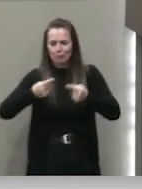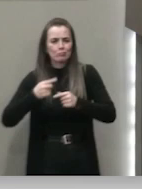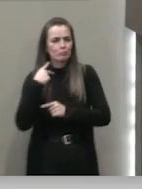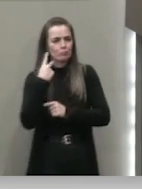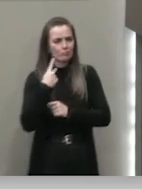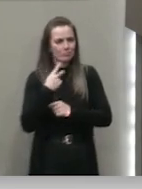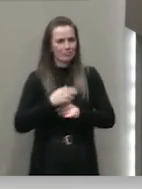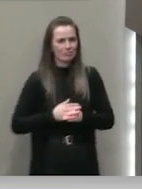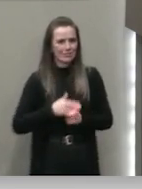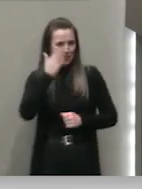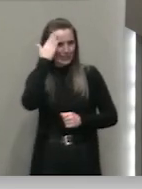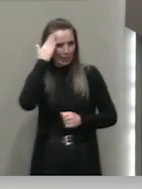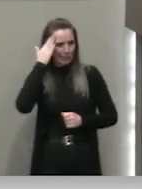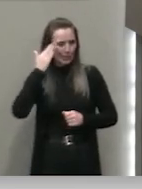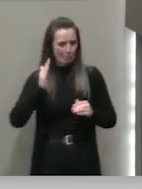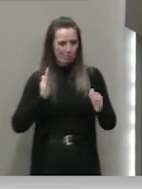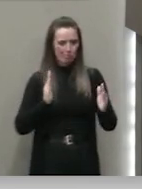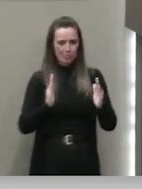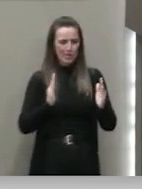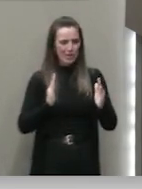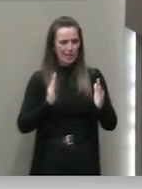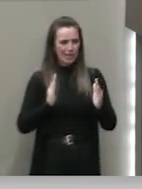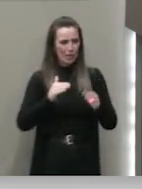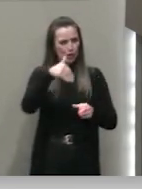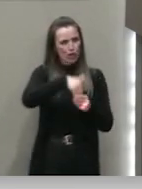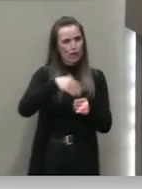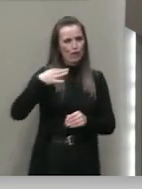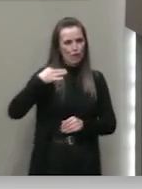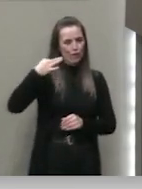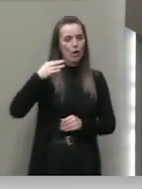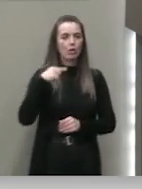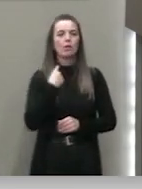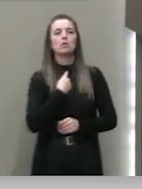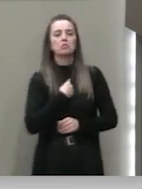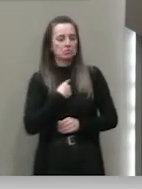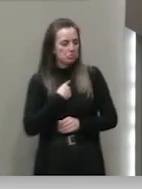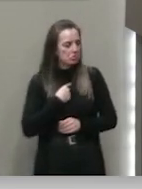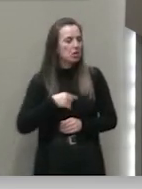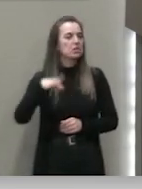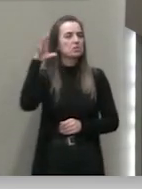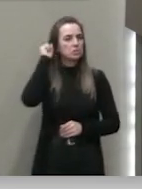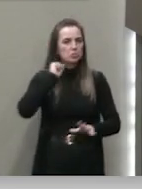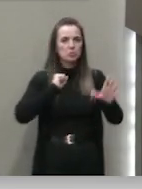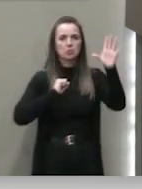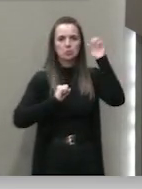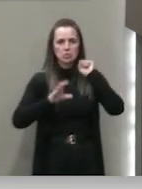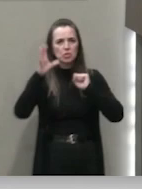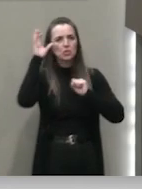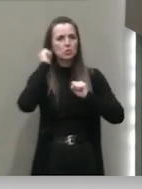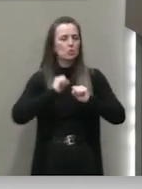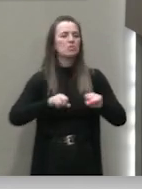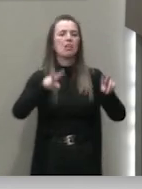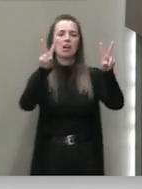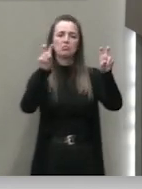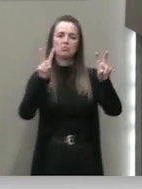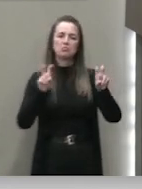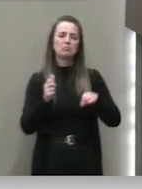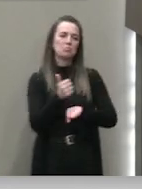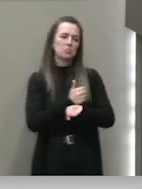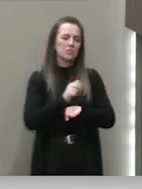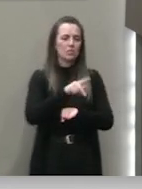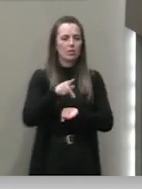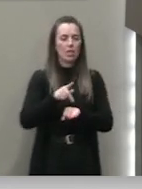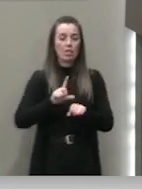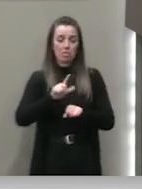escuta falar muito sobre educação, sobre a profissão docente. Depois, este debate, ele deixa